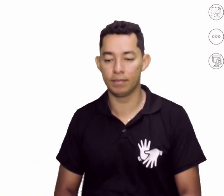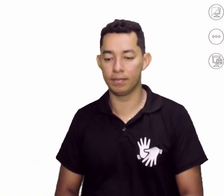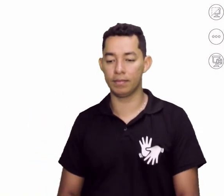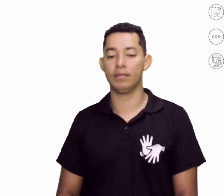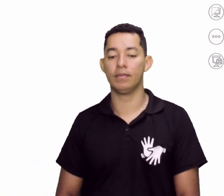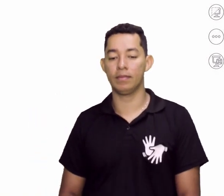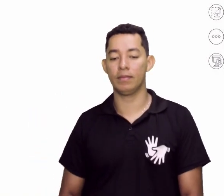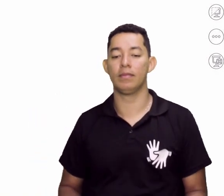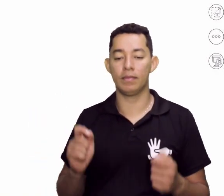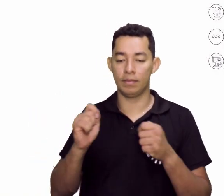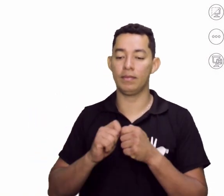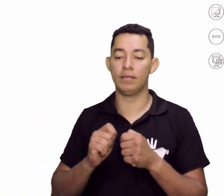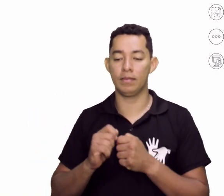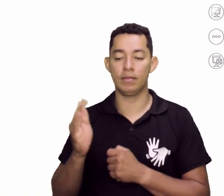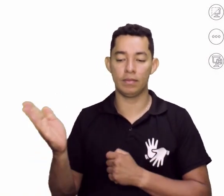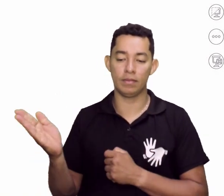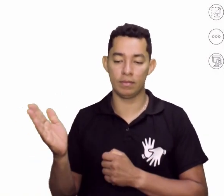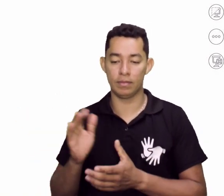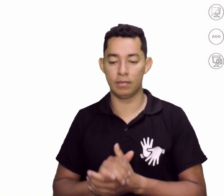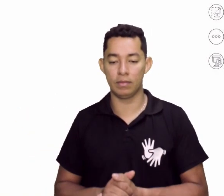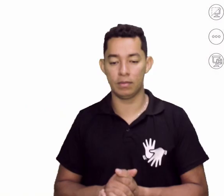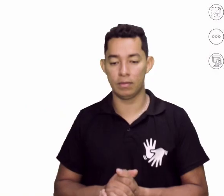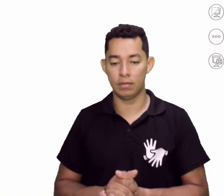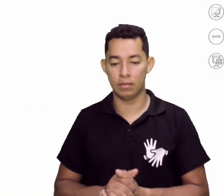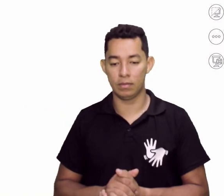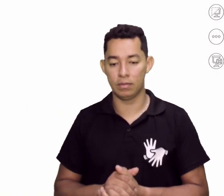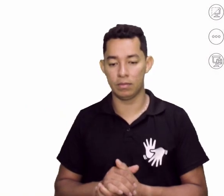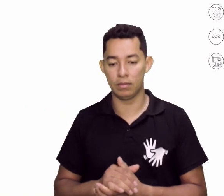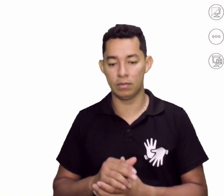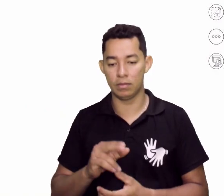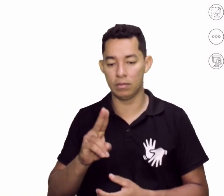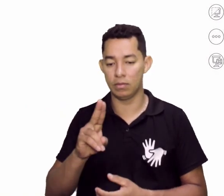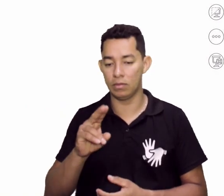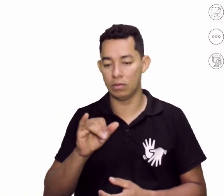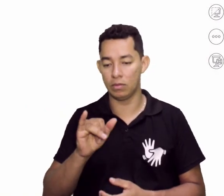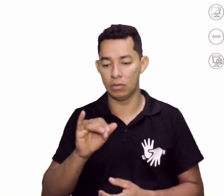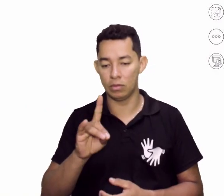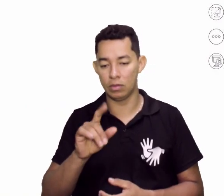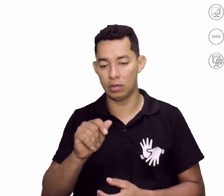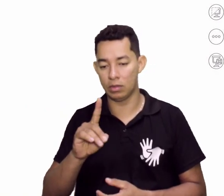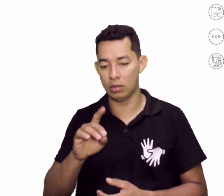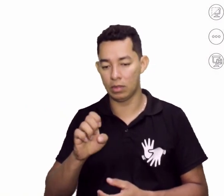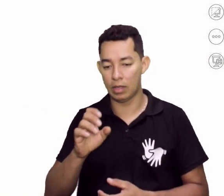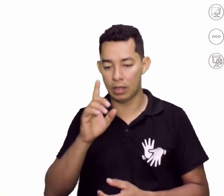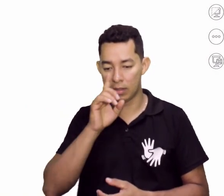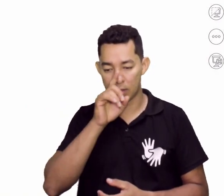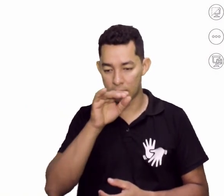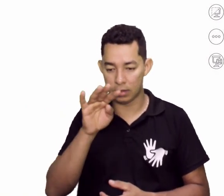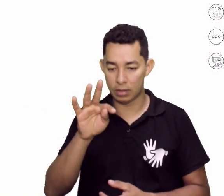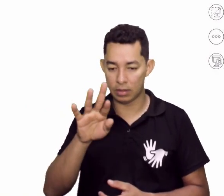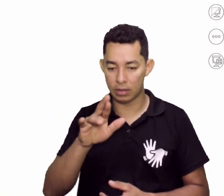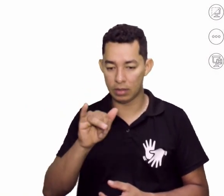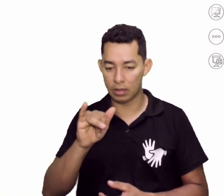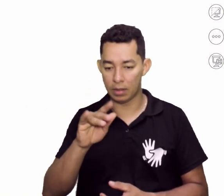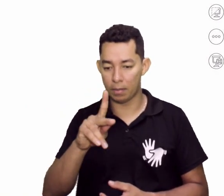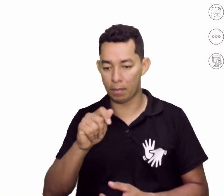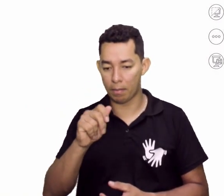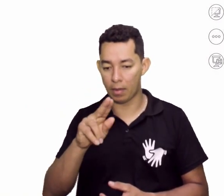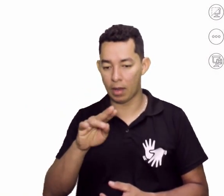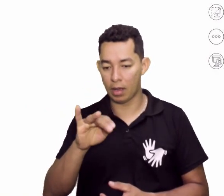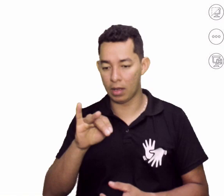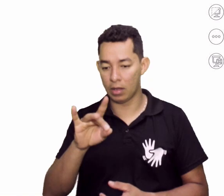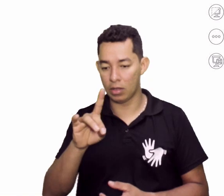uma unidade que ele chamou unidade tripartida, não é isso? Mas se